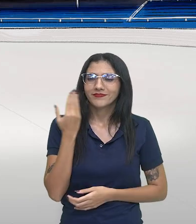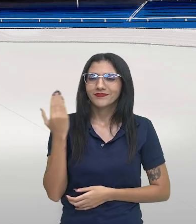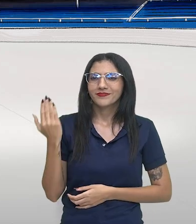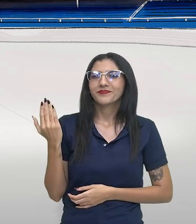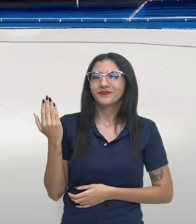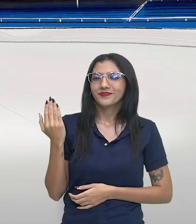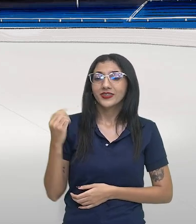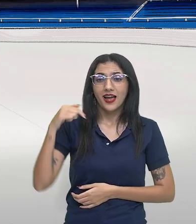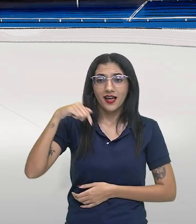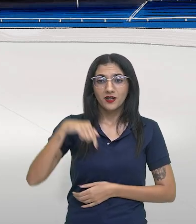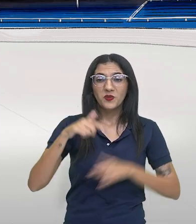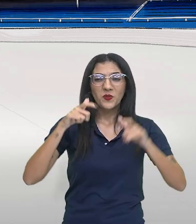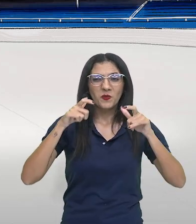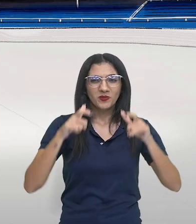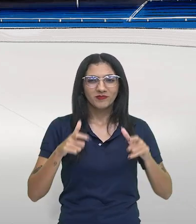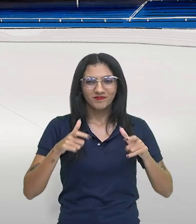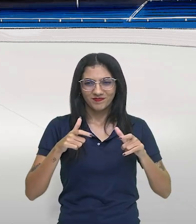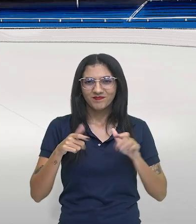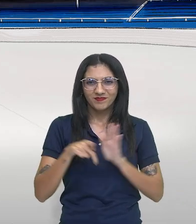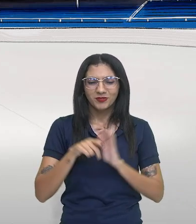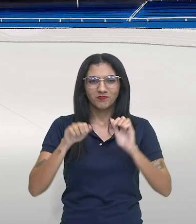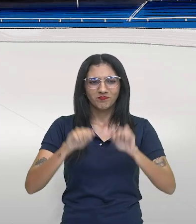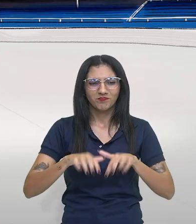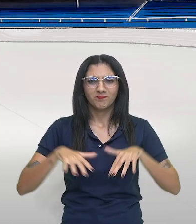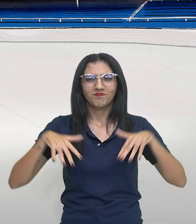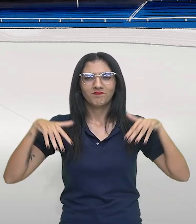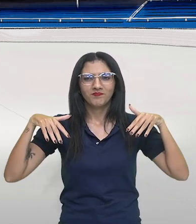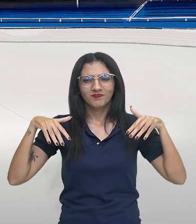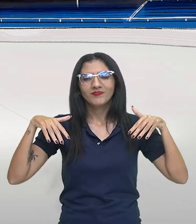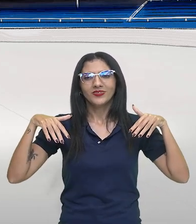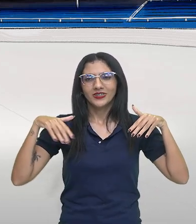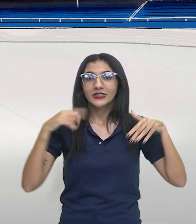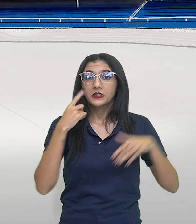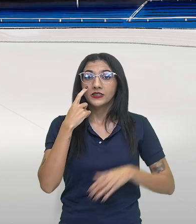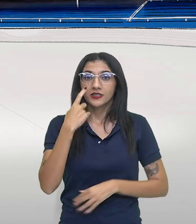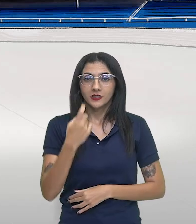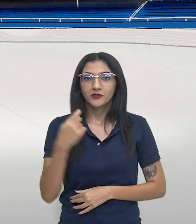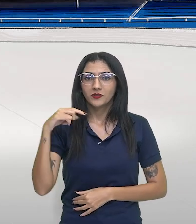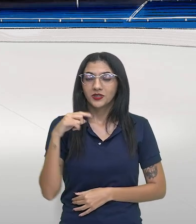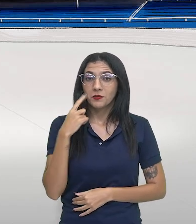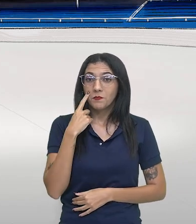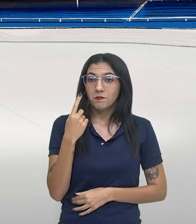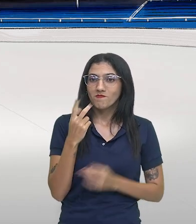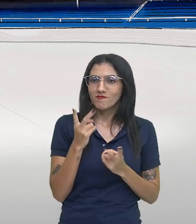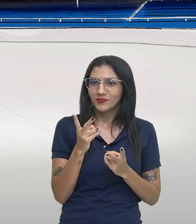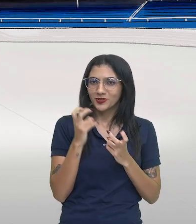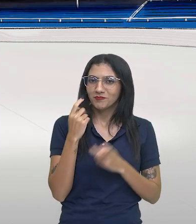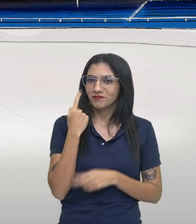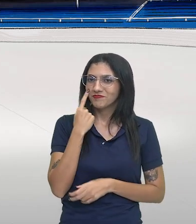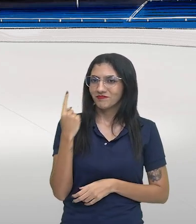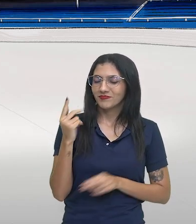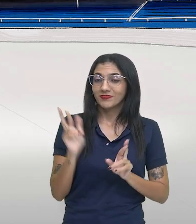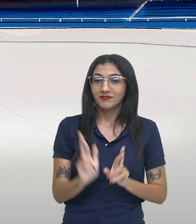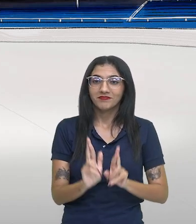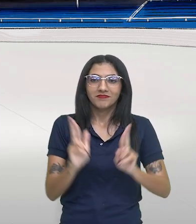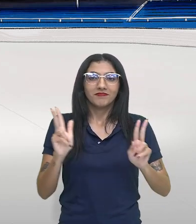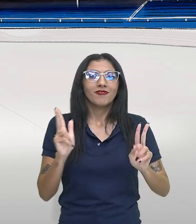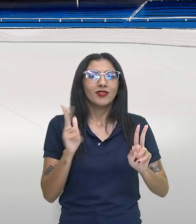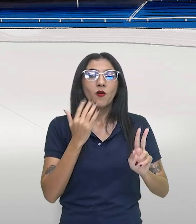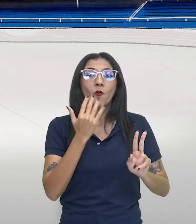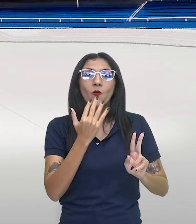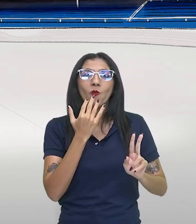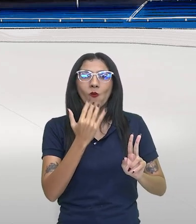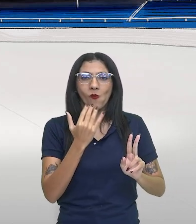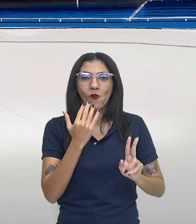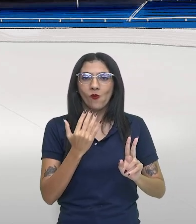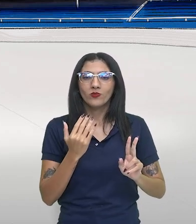do bumbódromo. Olha só que legal, que interessante. Você já observa aqui, ó, a divergência de cores, né,